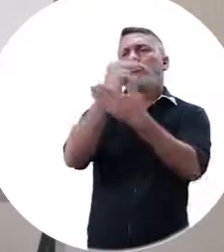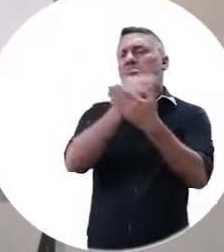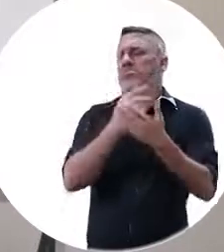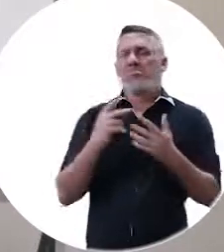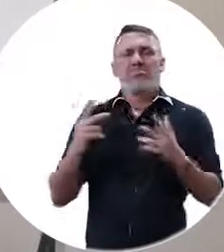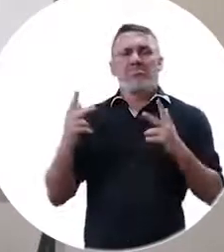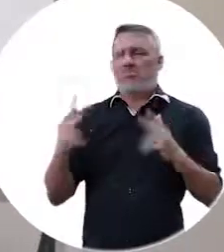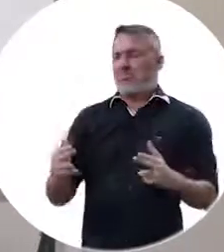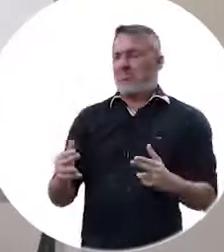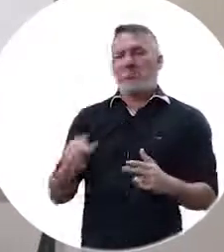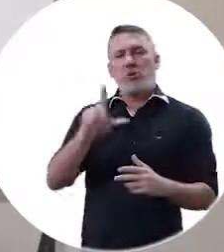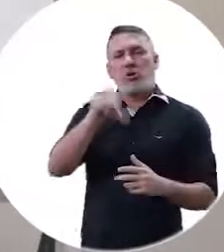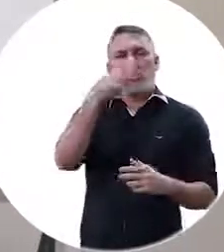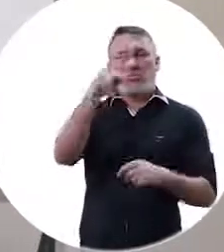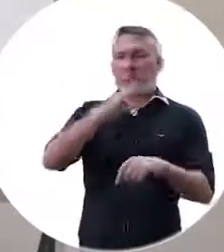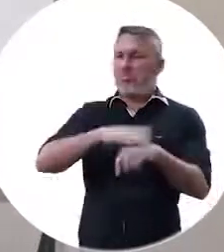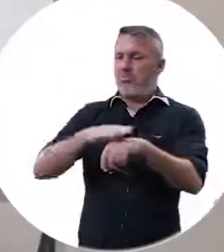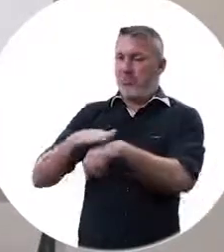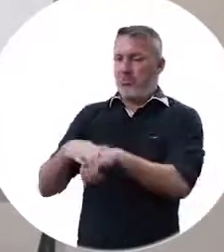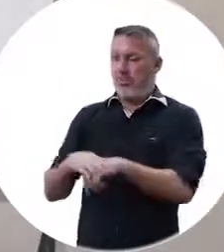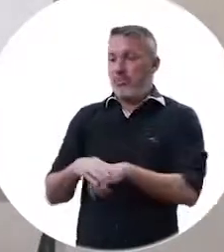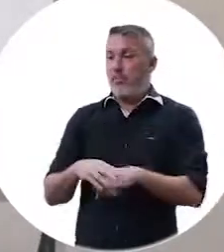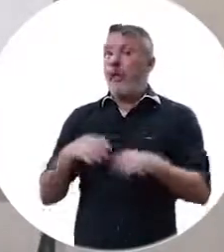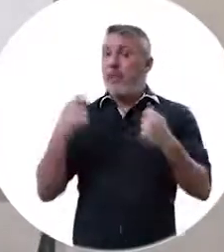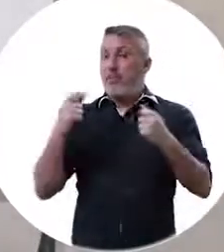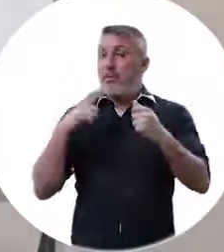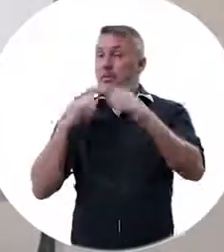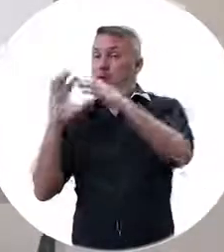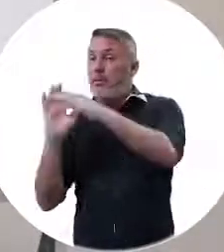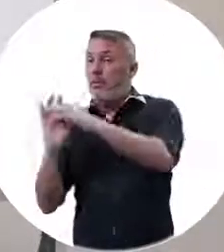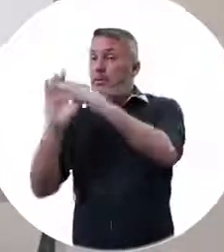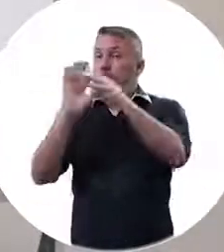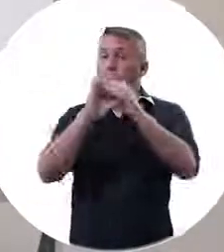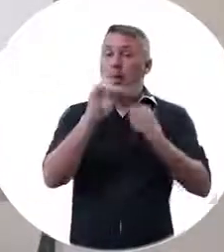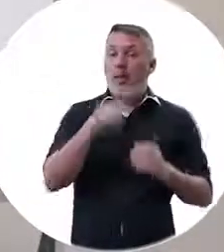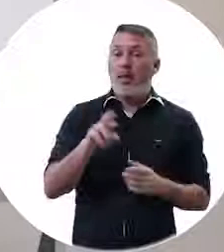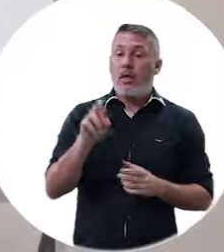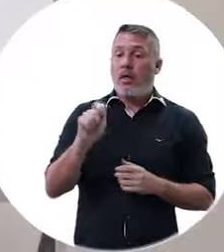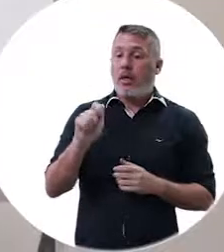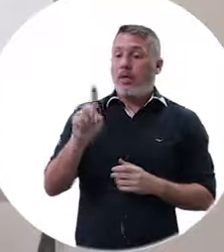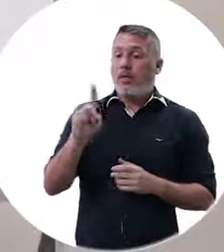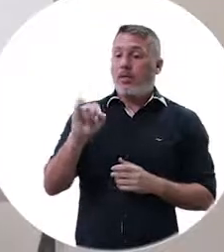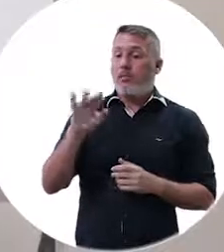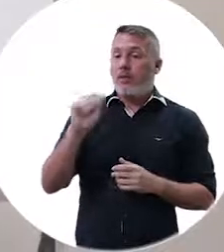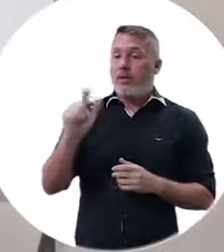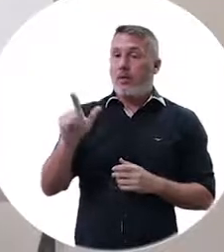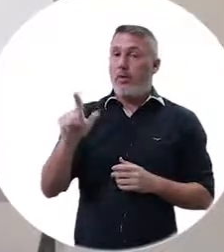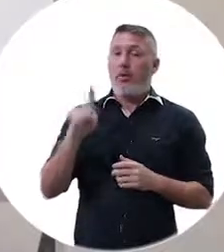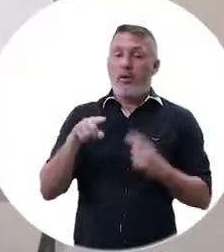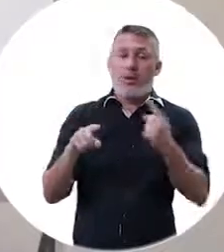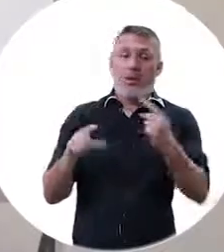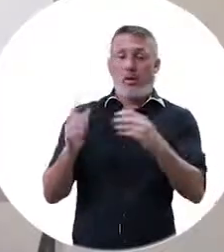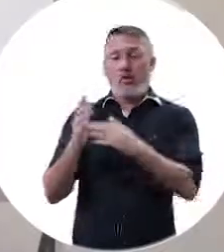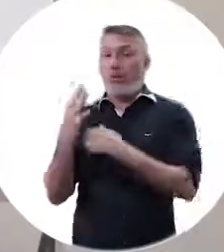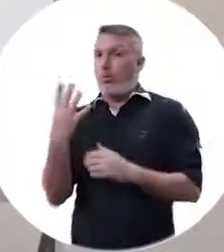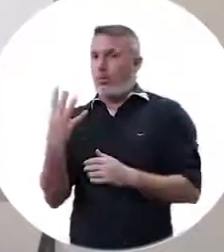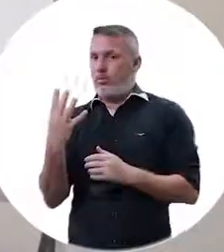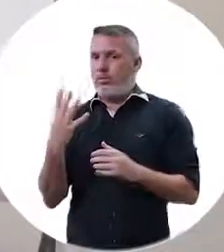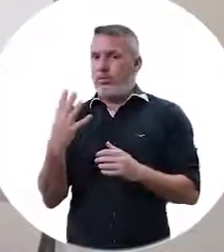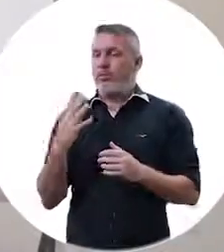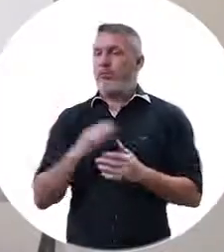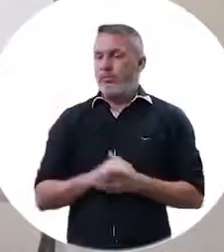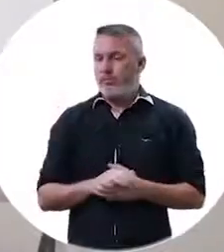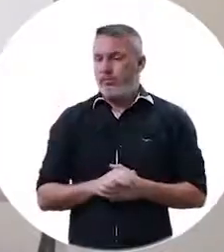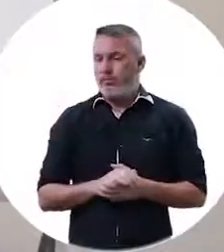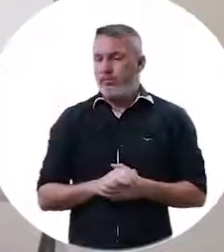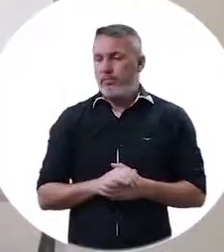4, 5, 6. Dá no mesmo. Fica a seu critério. Contando que esses 4 radicais recebam o menor número possível, que é de 1 a 4, você